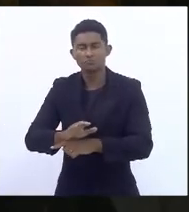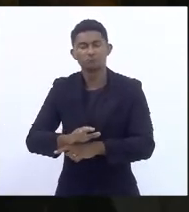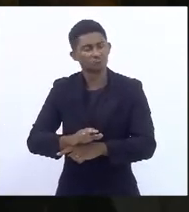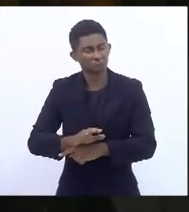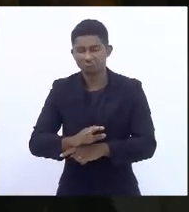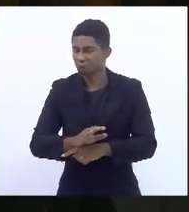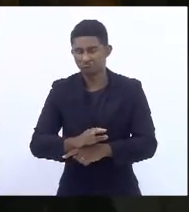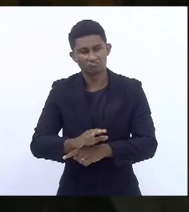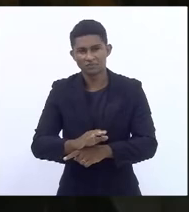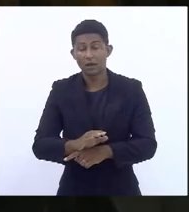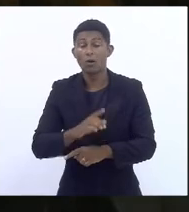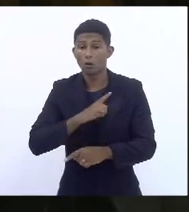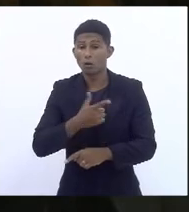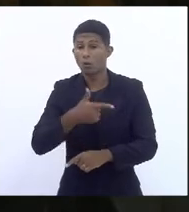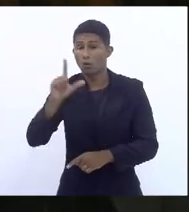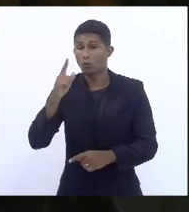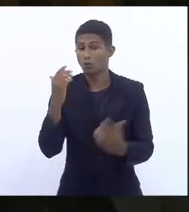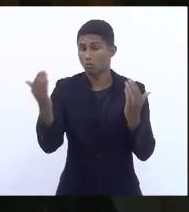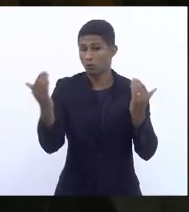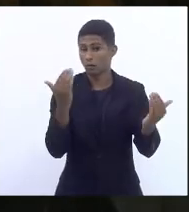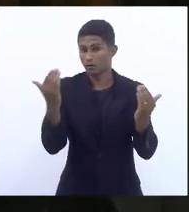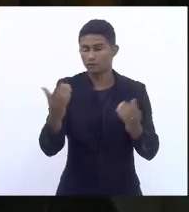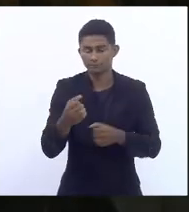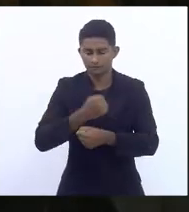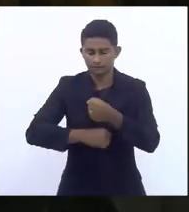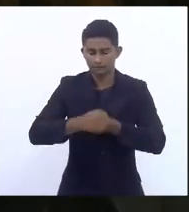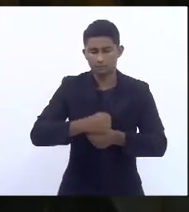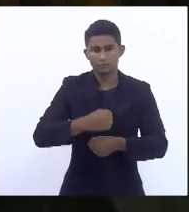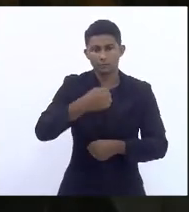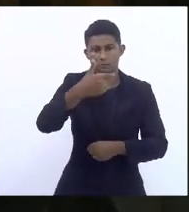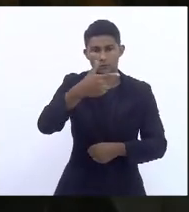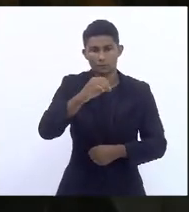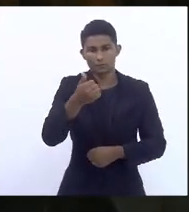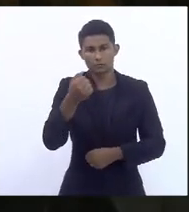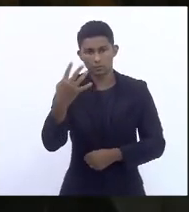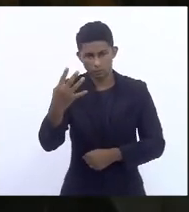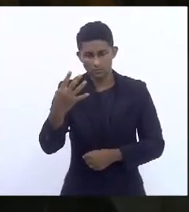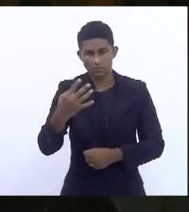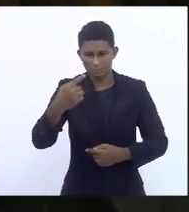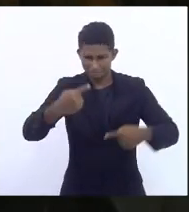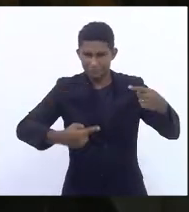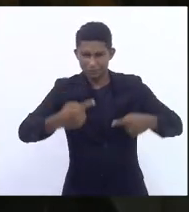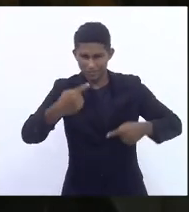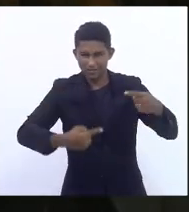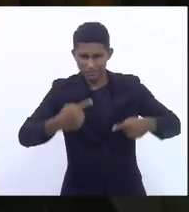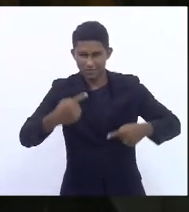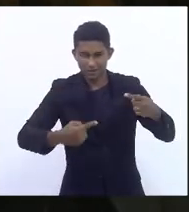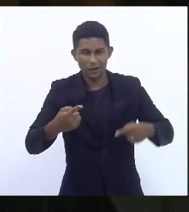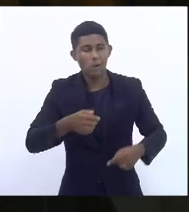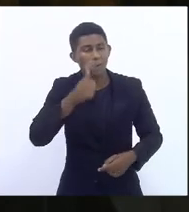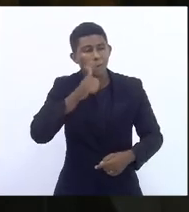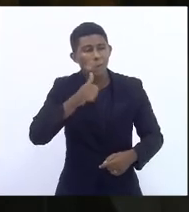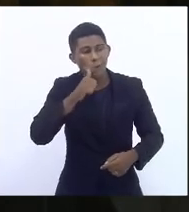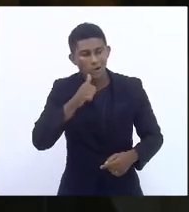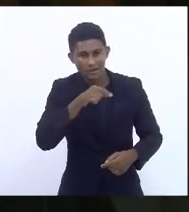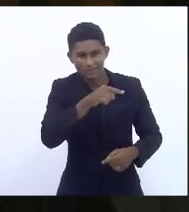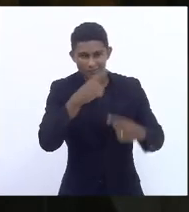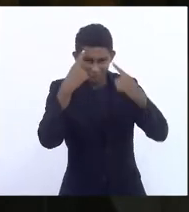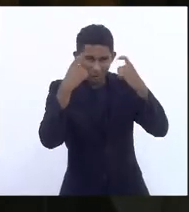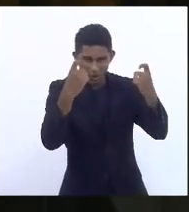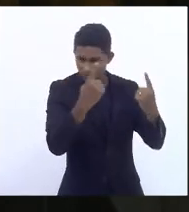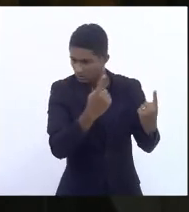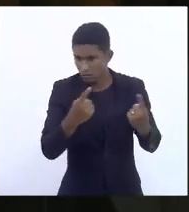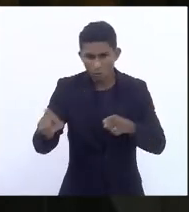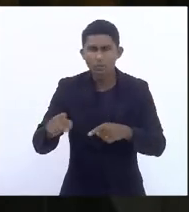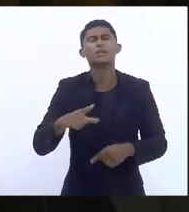Em 2014, a mesma política pública de combate e enfrentamento à violência contra as mulheres tinha uma programação